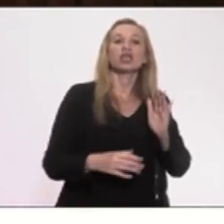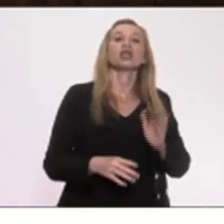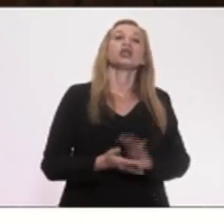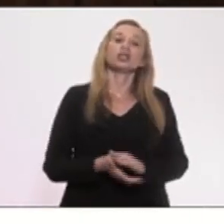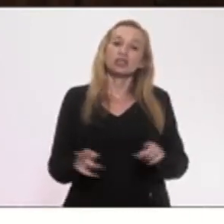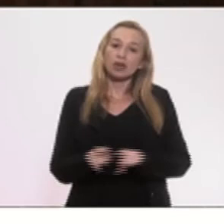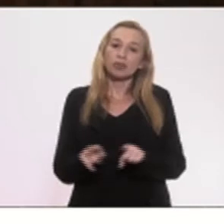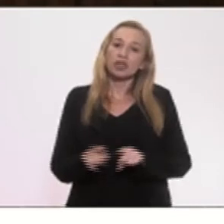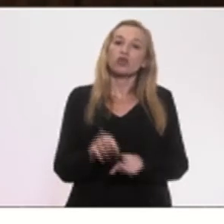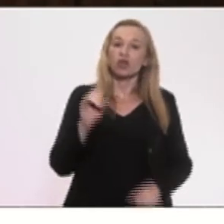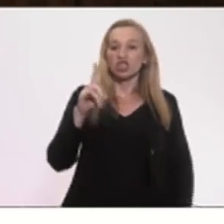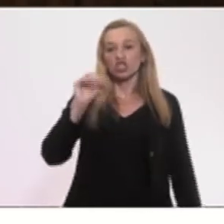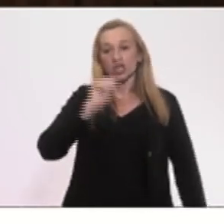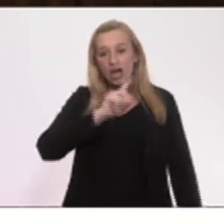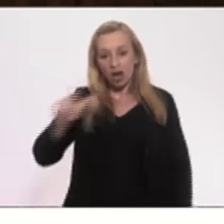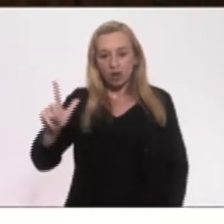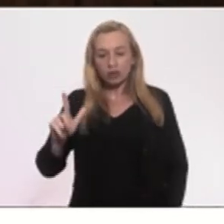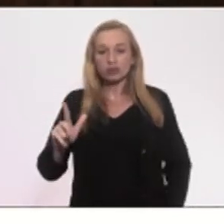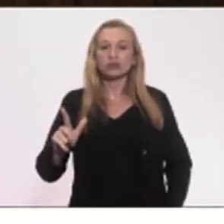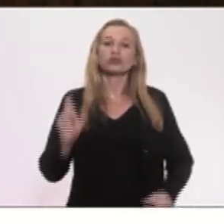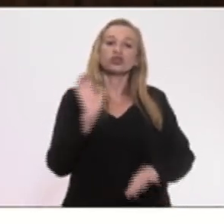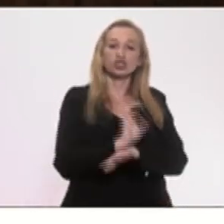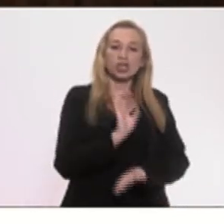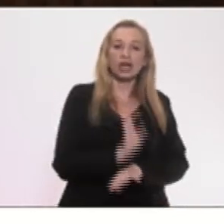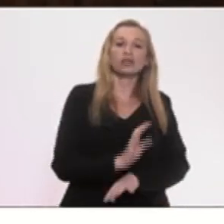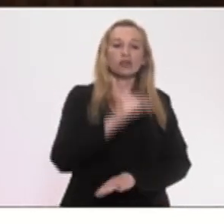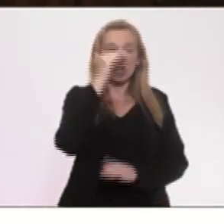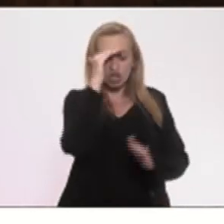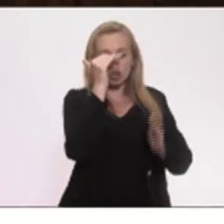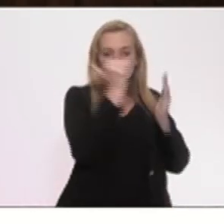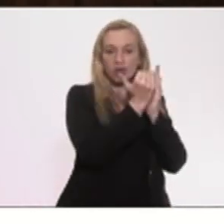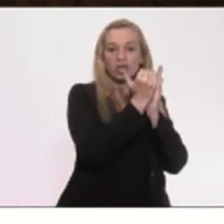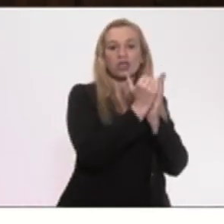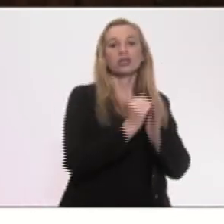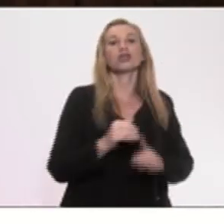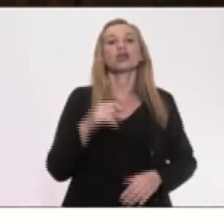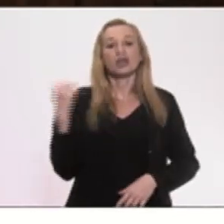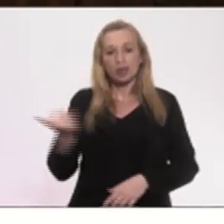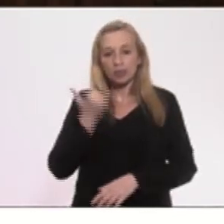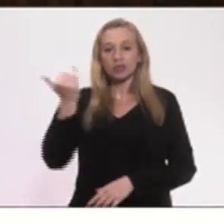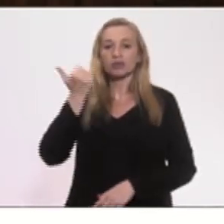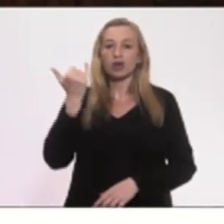órgãos colegiados estaduais, que são fundamentais para garantir o monitoramento da sociedade